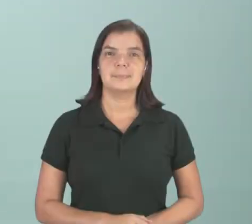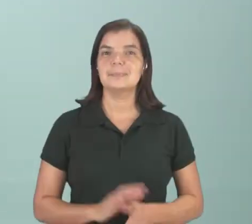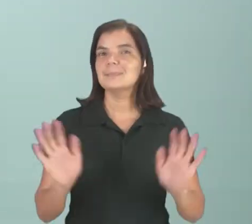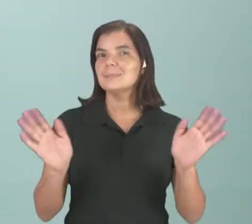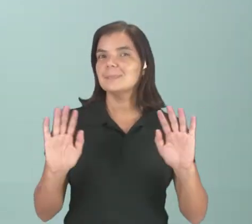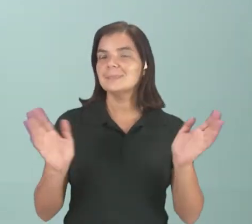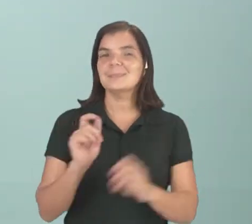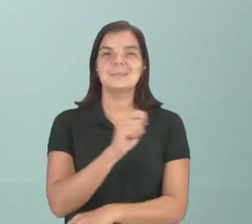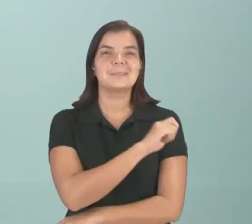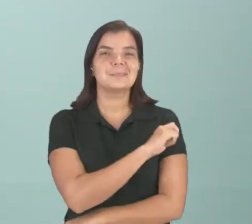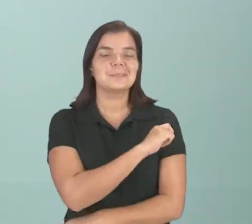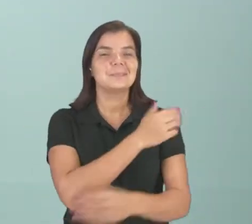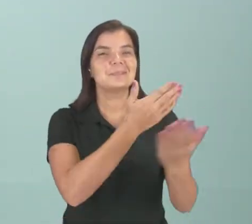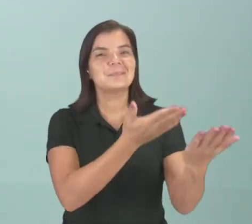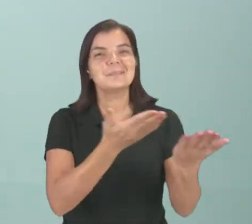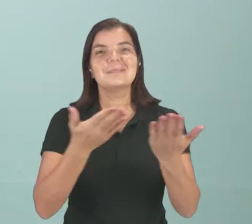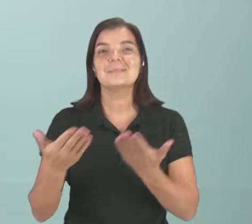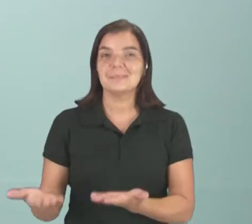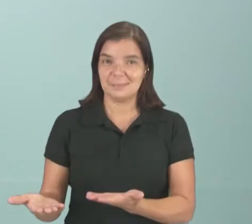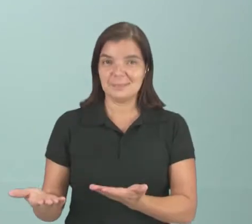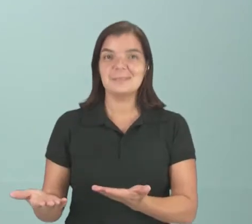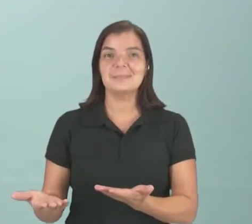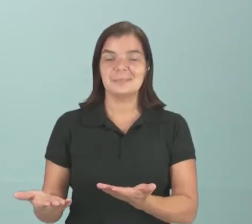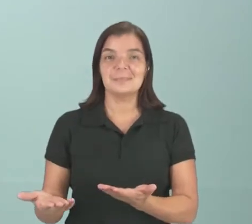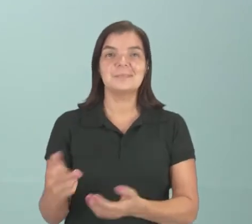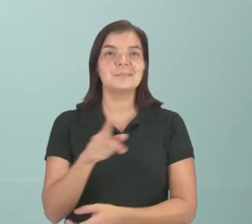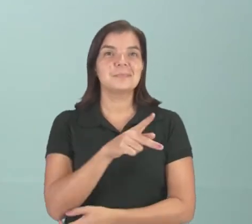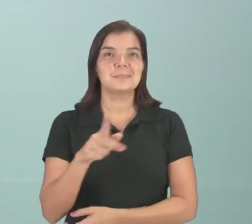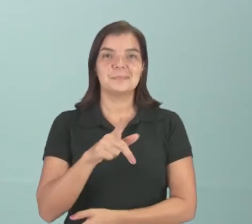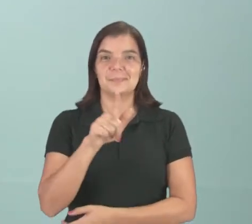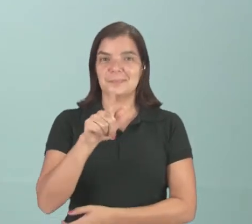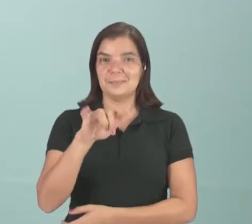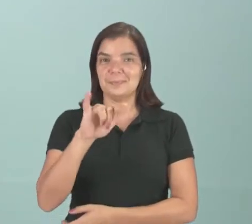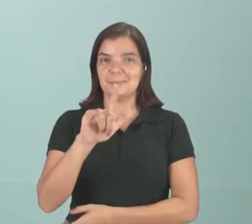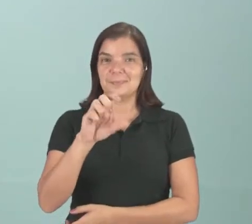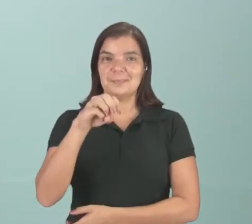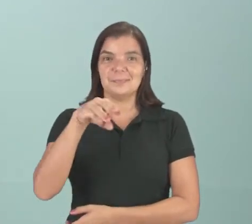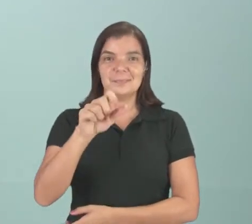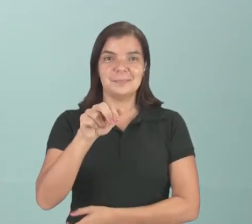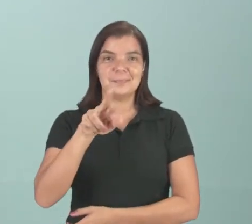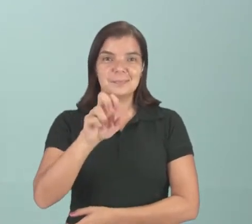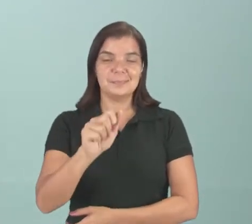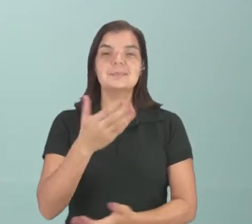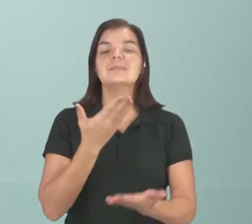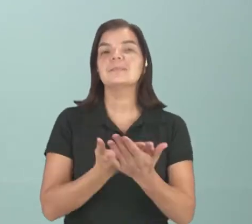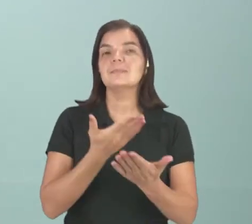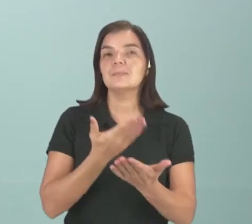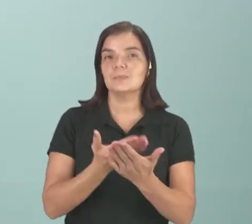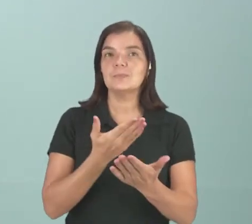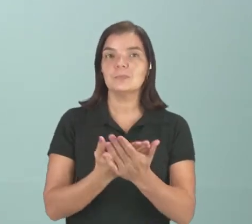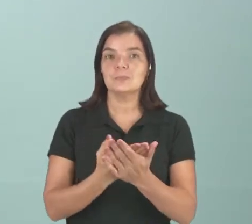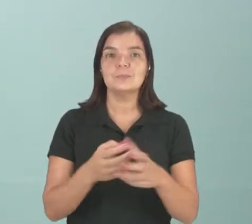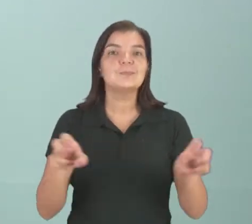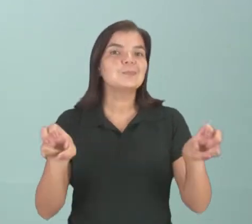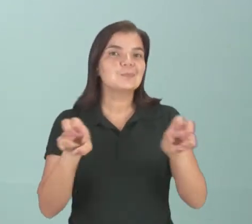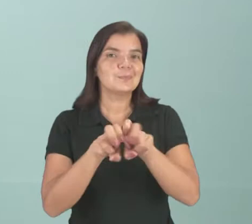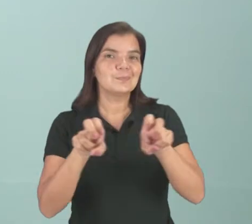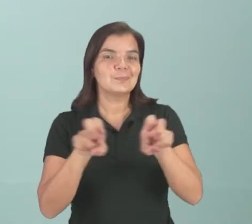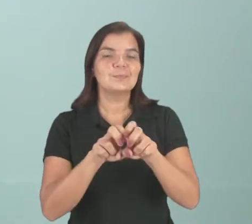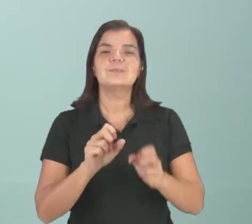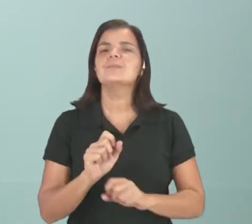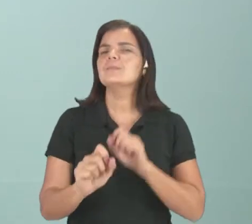o Olá alunos sejam bem-vindos e bem-vindas só Professor Gilmar a bandeira e na aula de hoje vamos falar sobre futsal